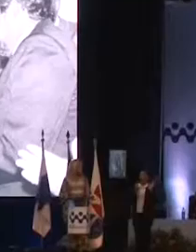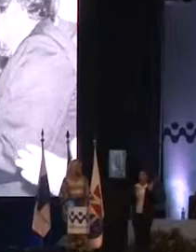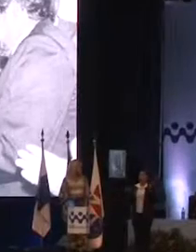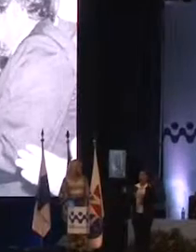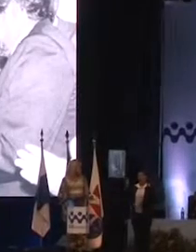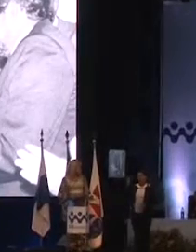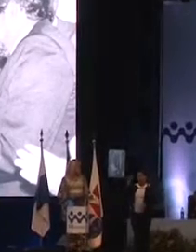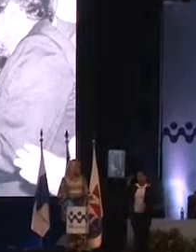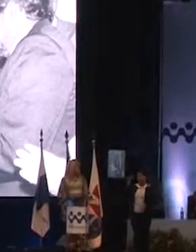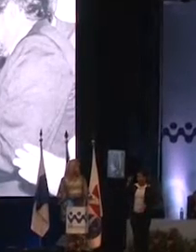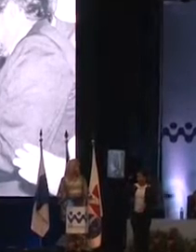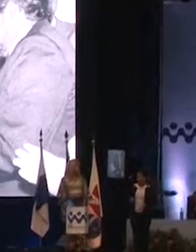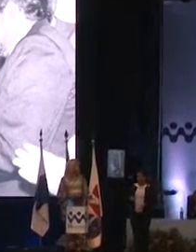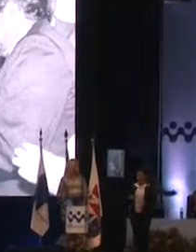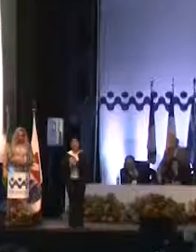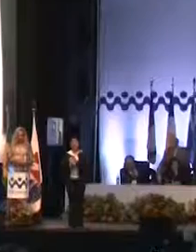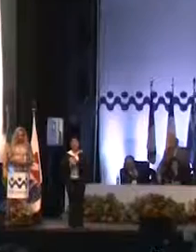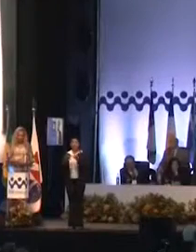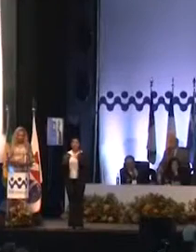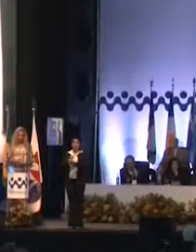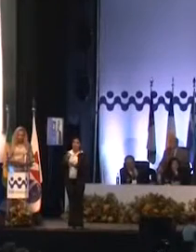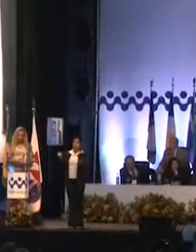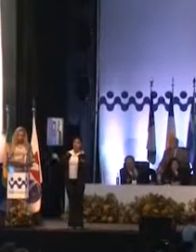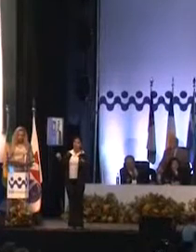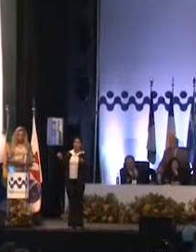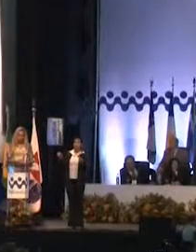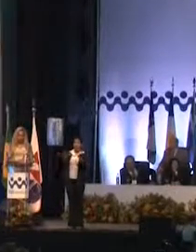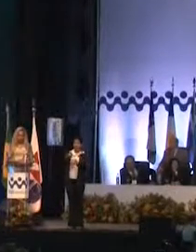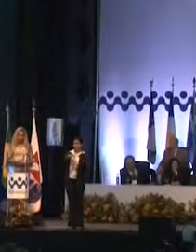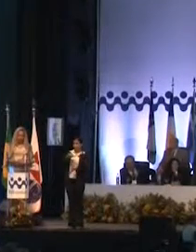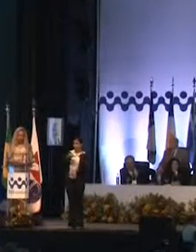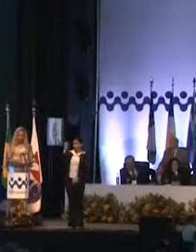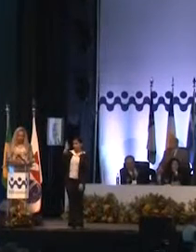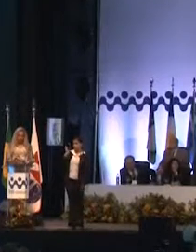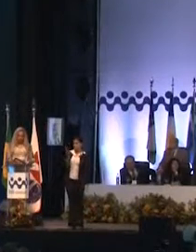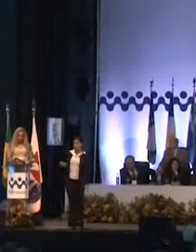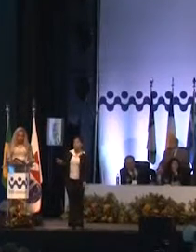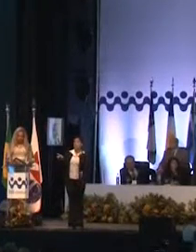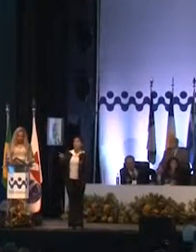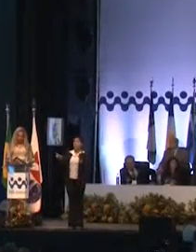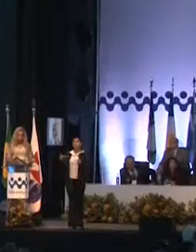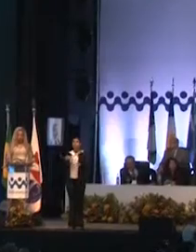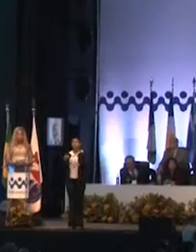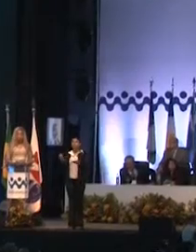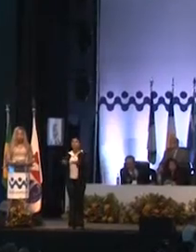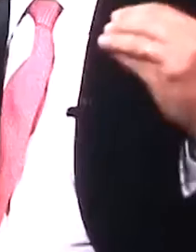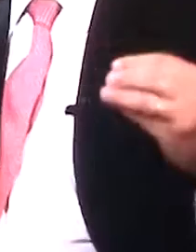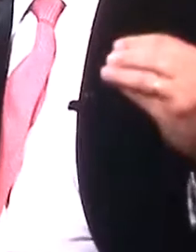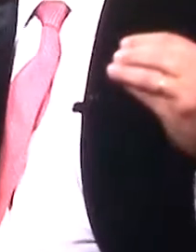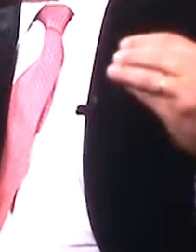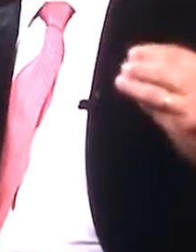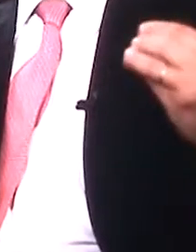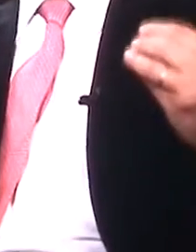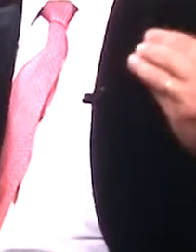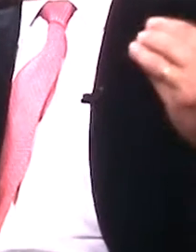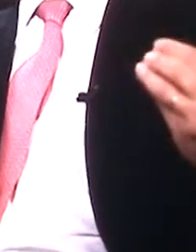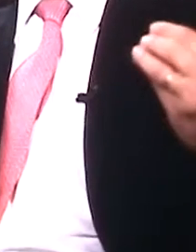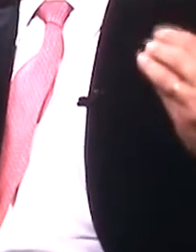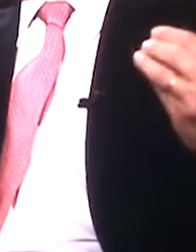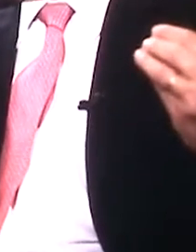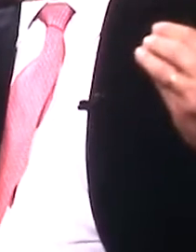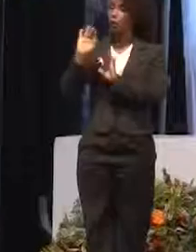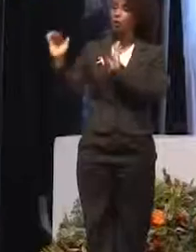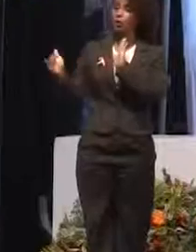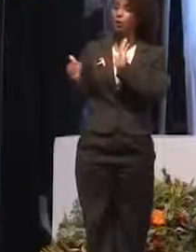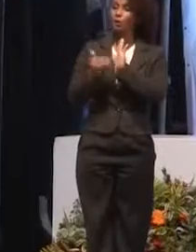Os juristas Evandro Lins e Silva, Heleno Fragoso, Paulo Bonavides e José Ribeiro de Castro também foram